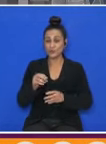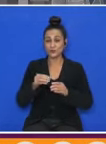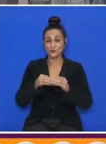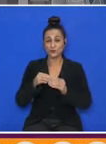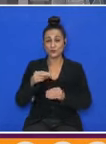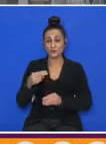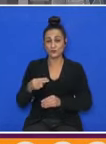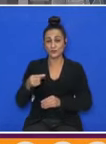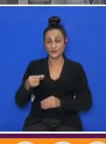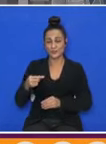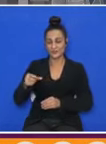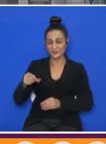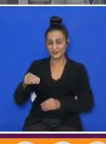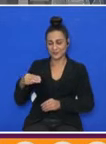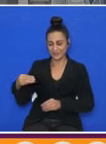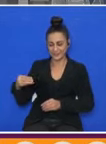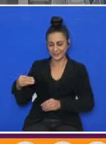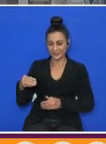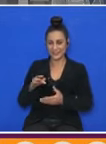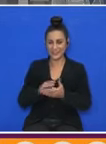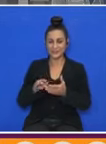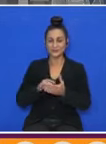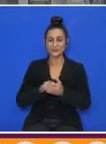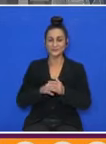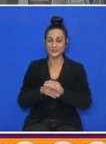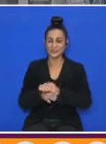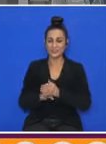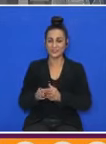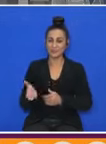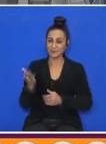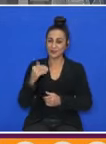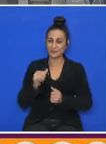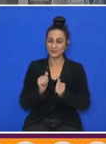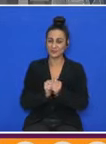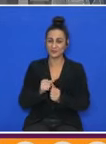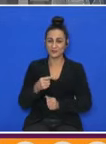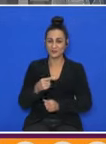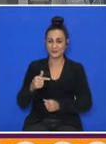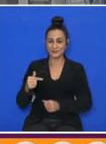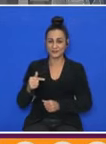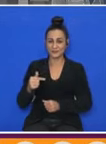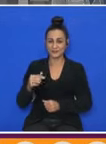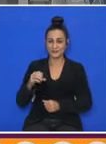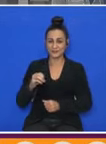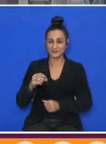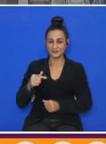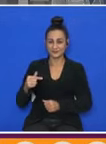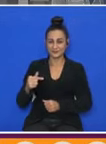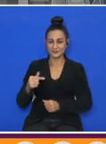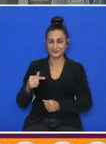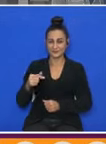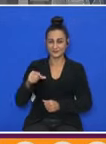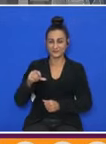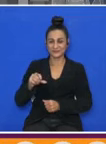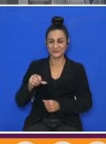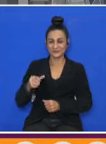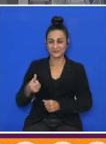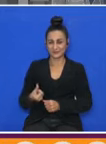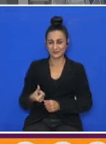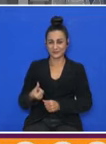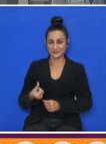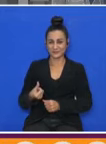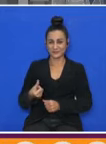concurso 2193 da Lotomania foram: confira comigo. 17, 07,